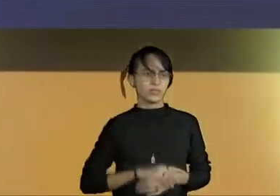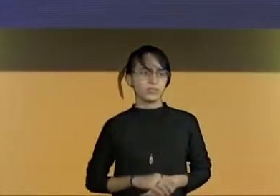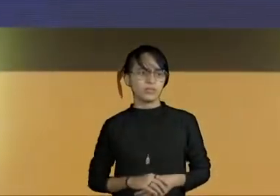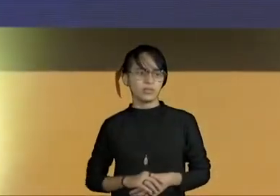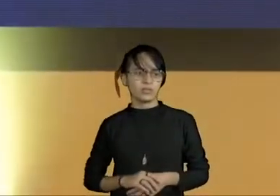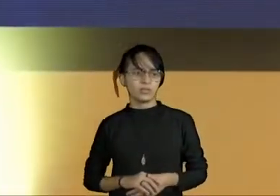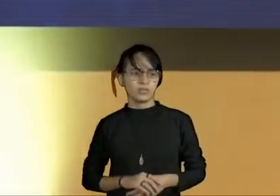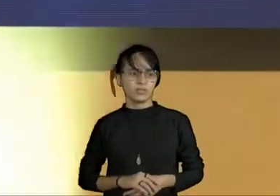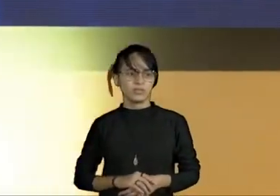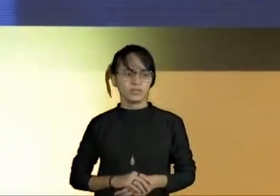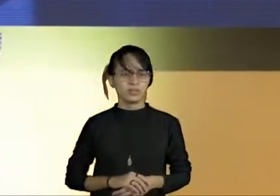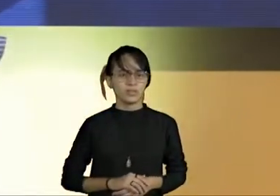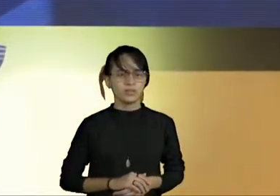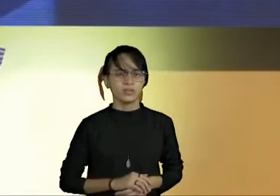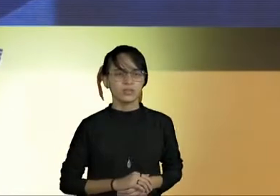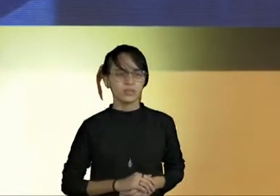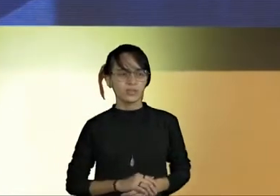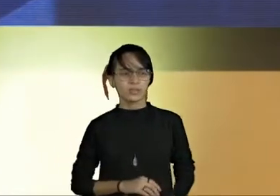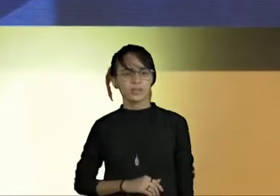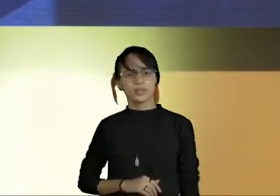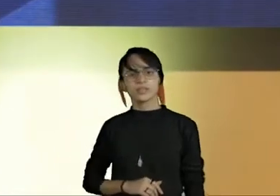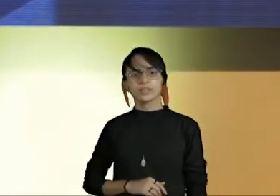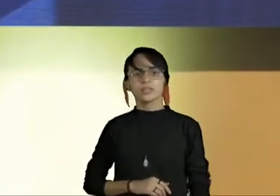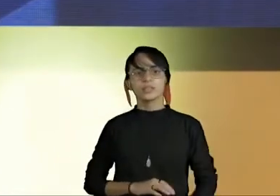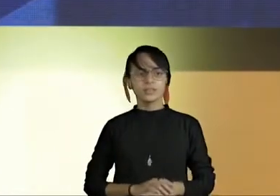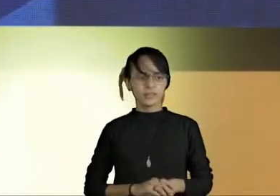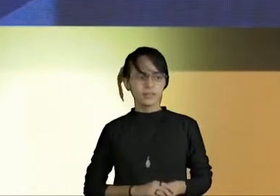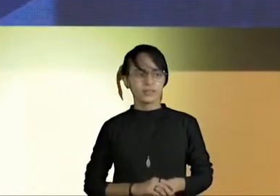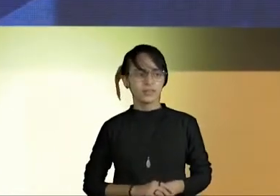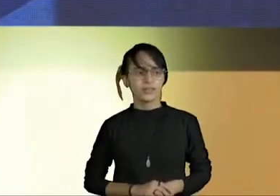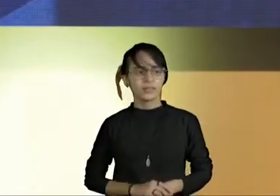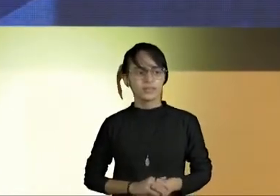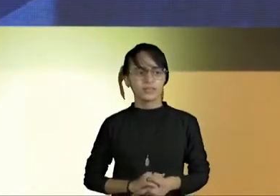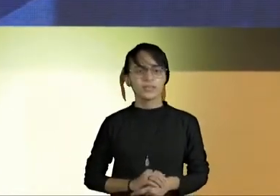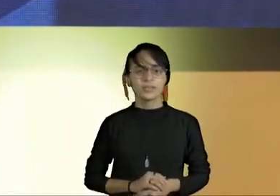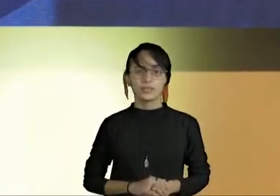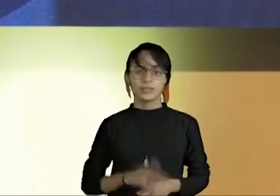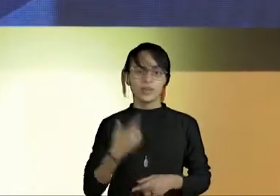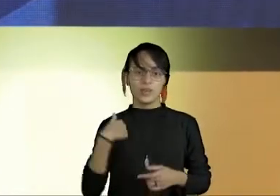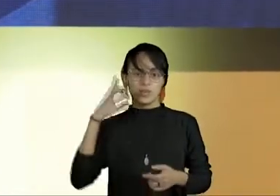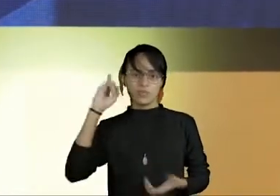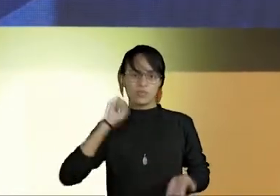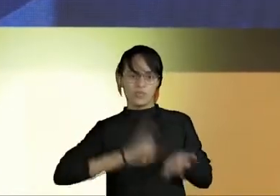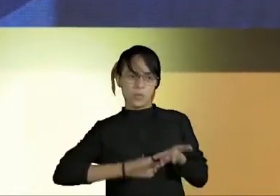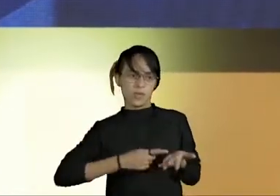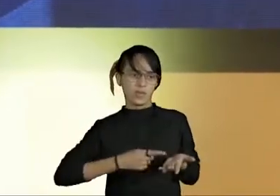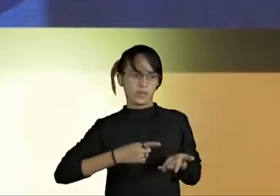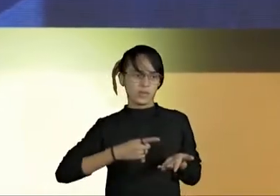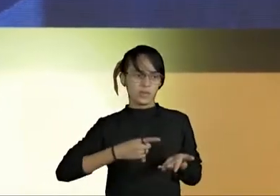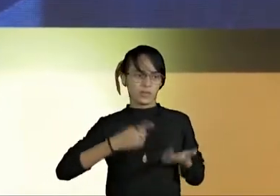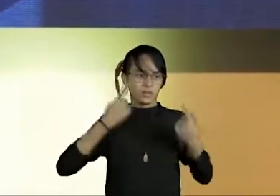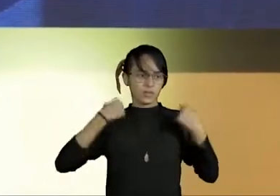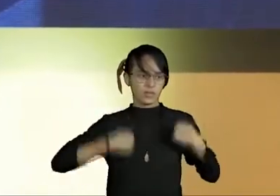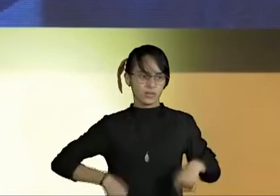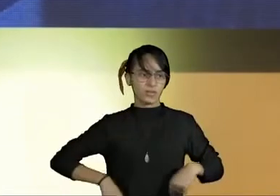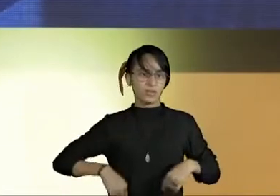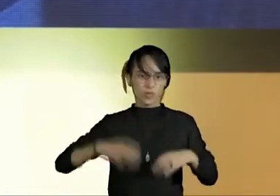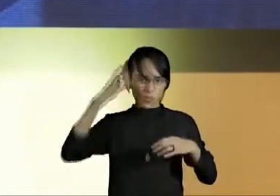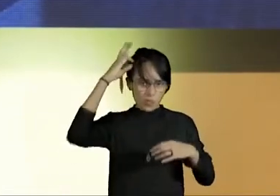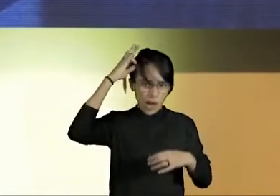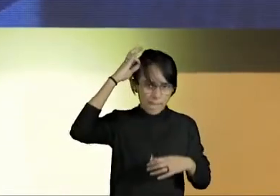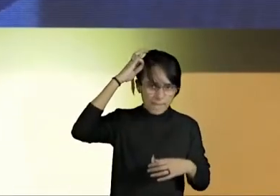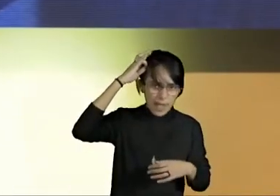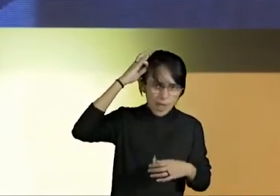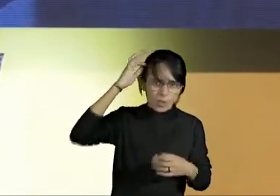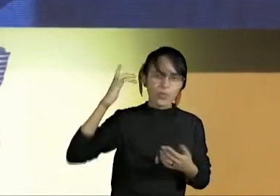respeito. Deus não tem compromisso com cor. Deus não tem compromisso com cabelo. Deus não tem compromisso com